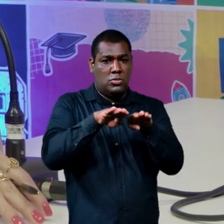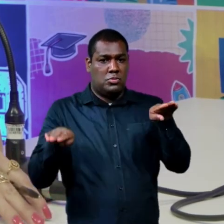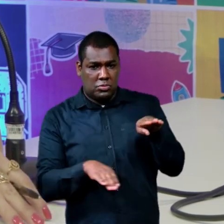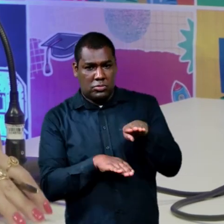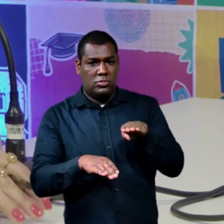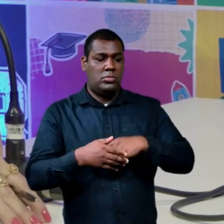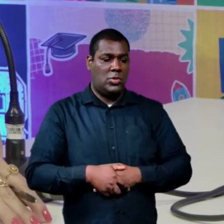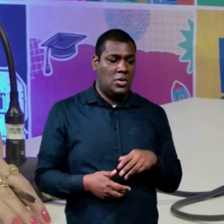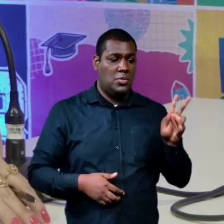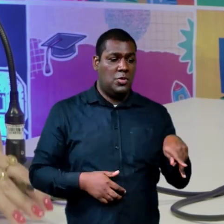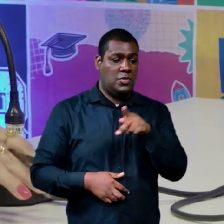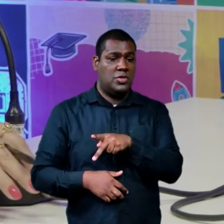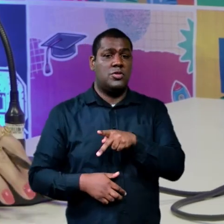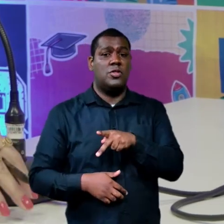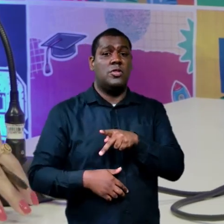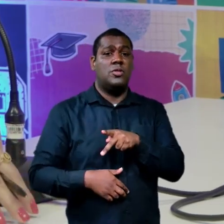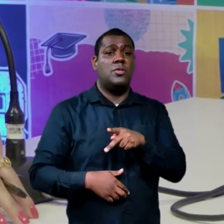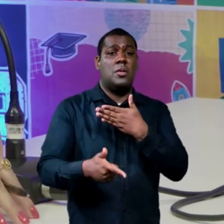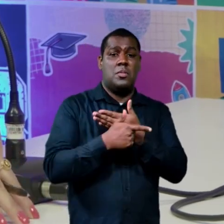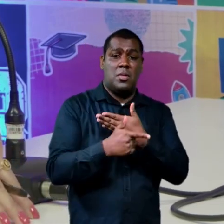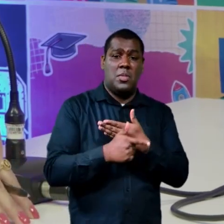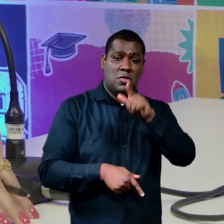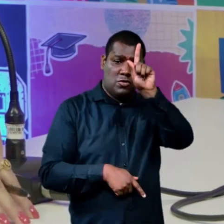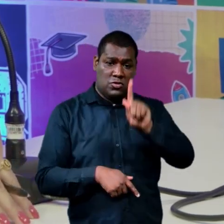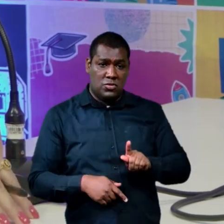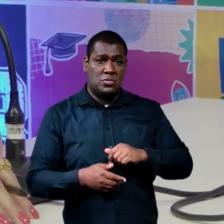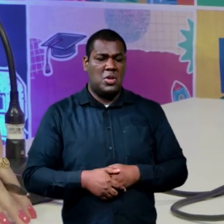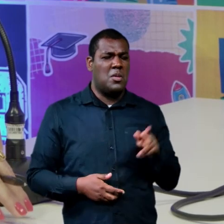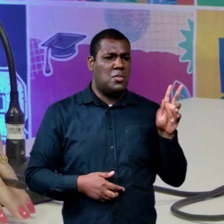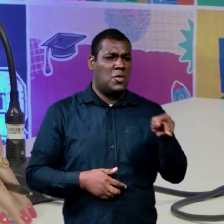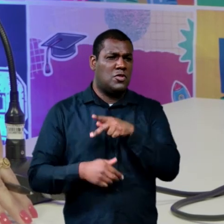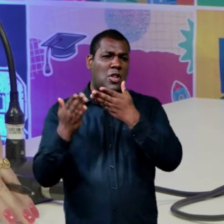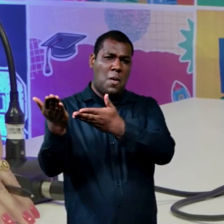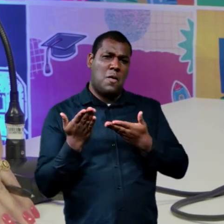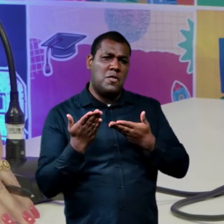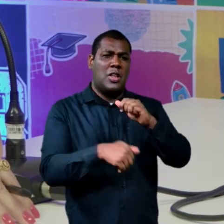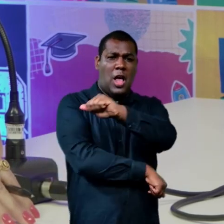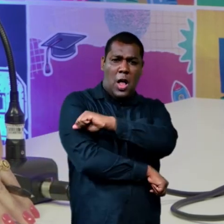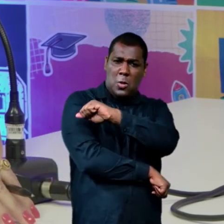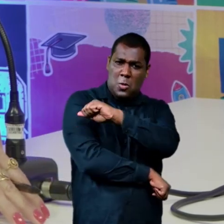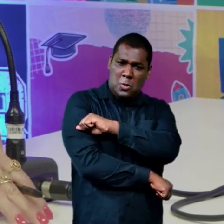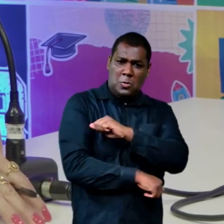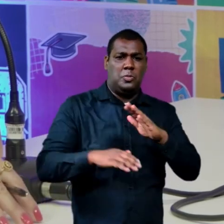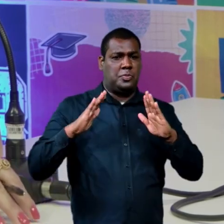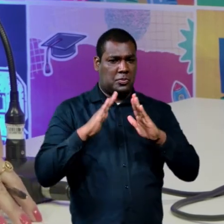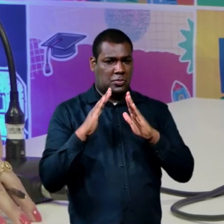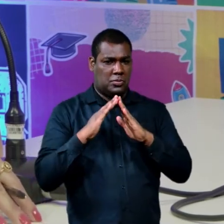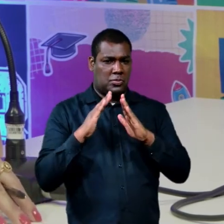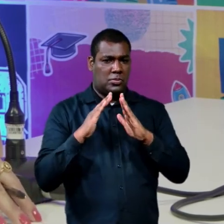esse professor convidando alguns estudantes para irem à sua residência, tá? Então o fato acontece na residência e